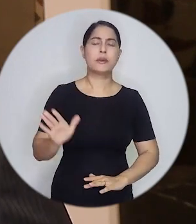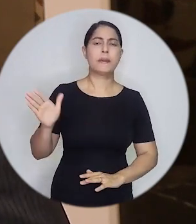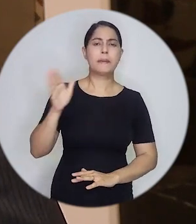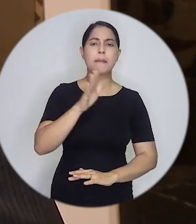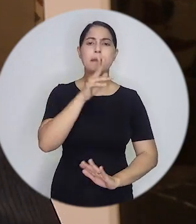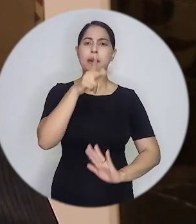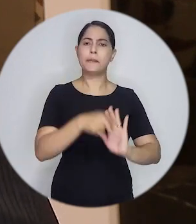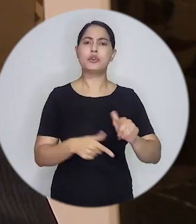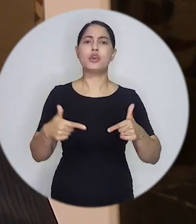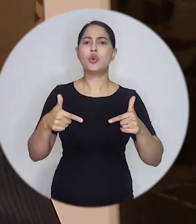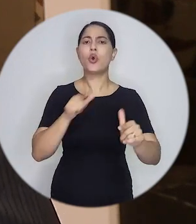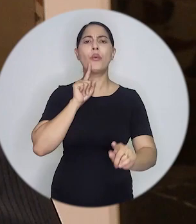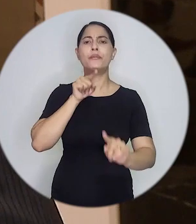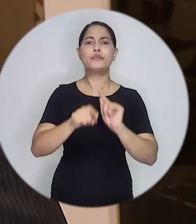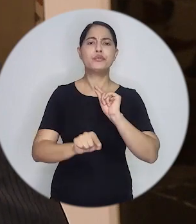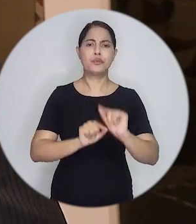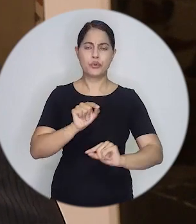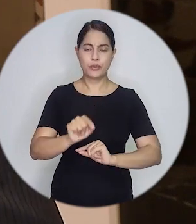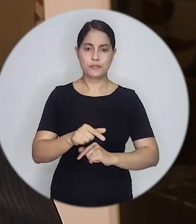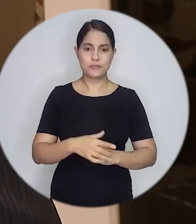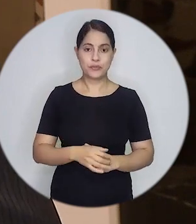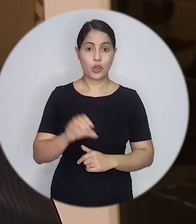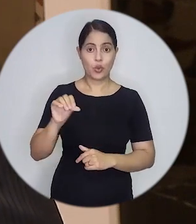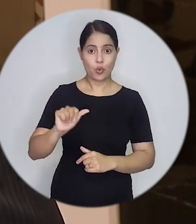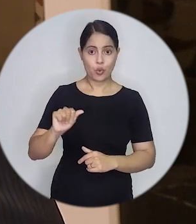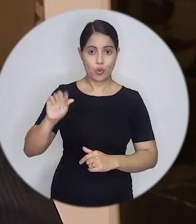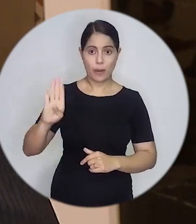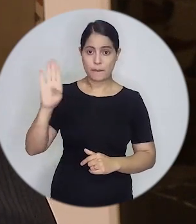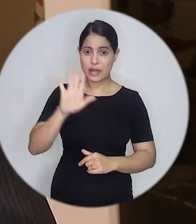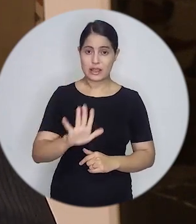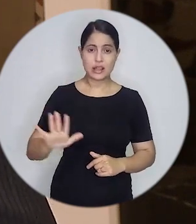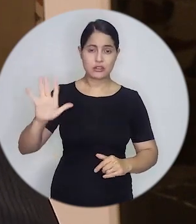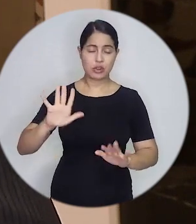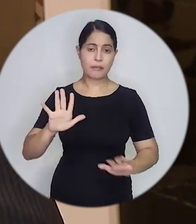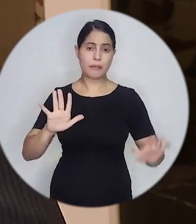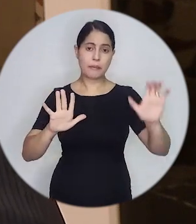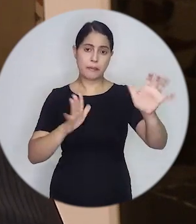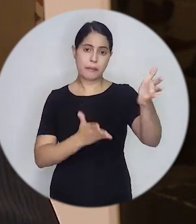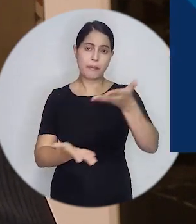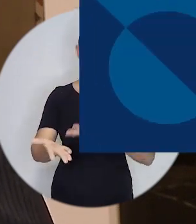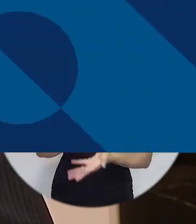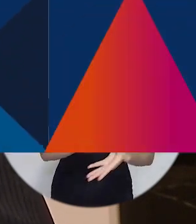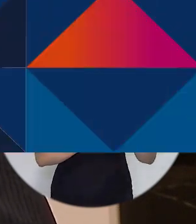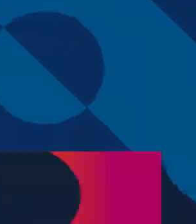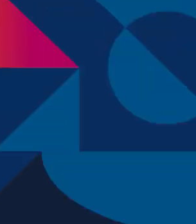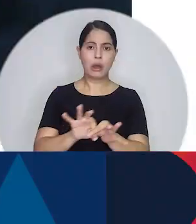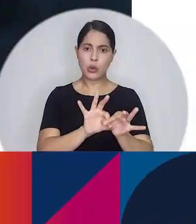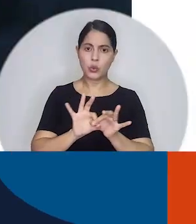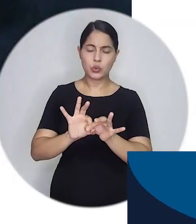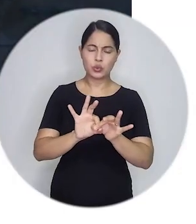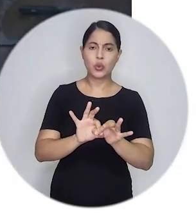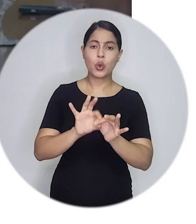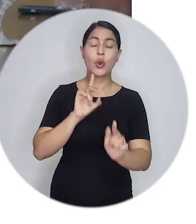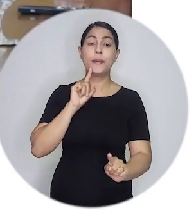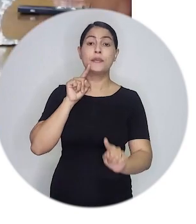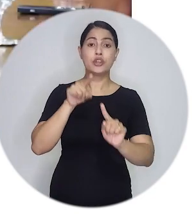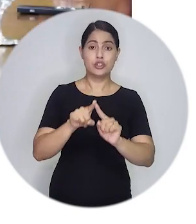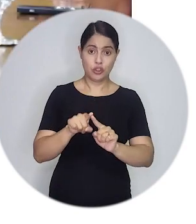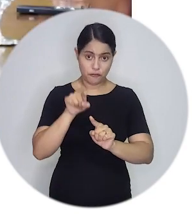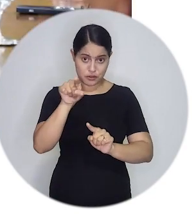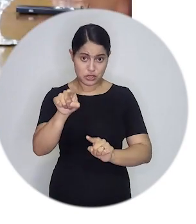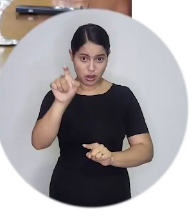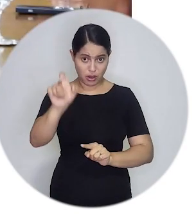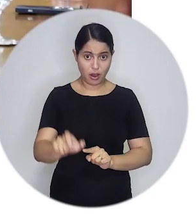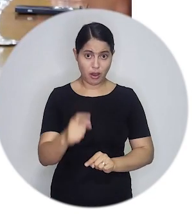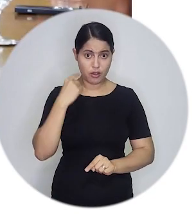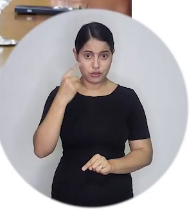Mais Prerrogativas pelo Brasil, ele visa aproximar justamente a OAB Nacional das seccionais, das